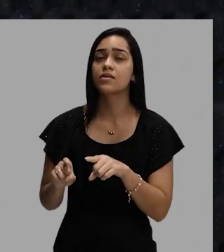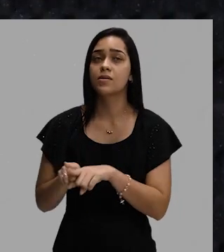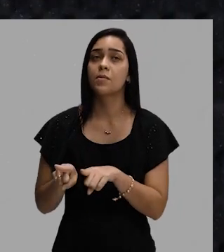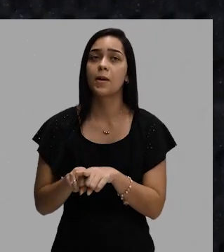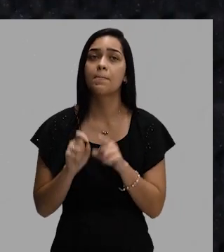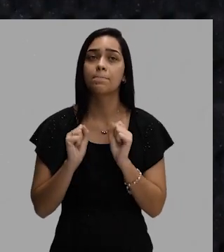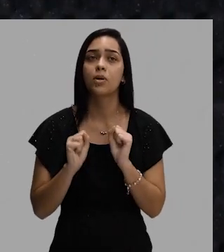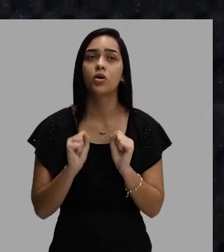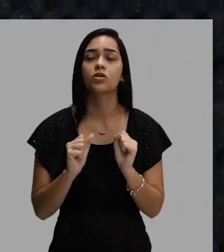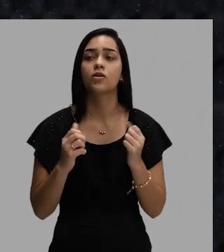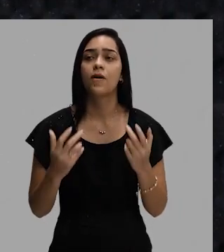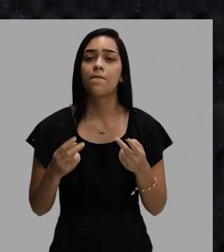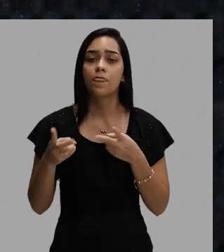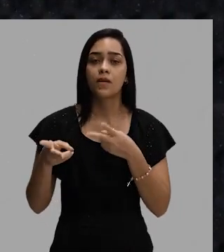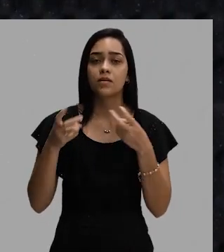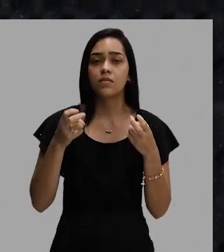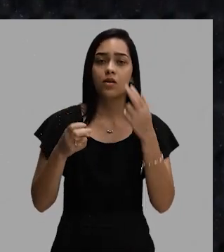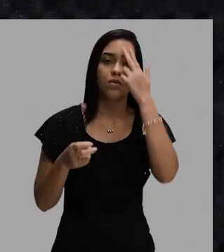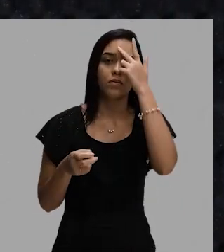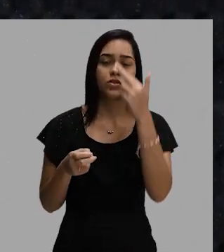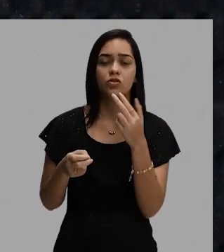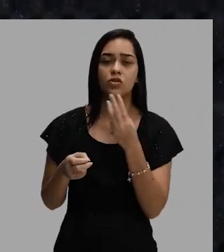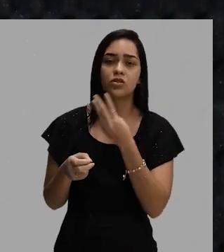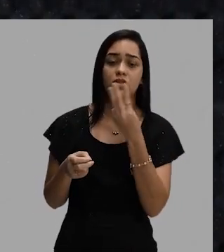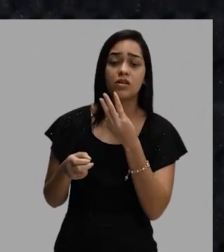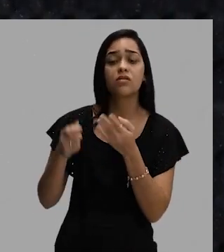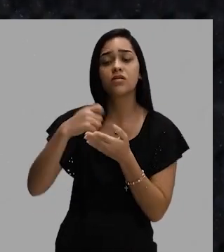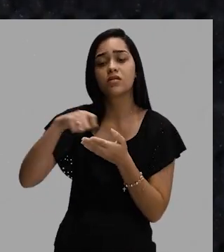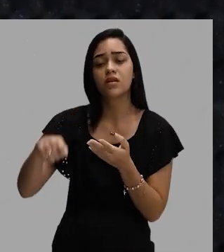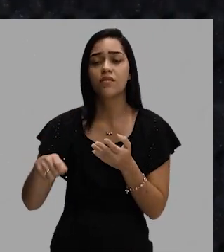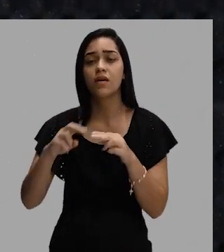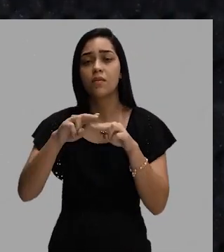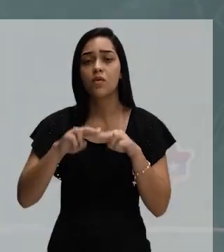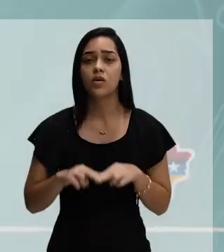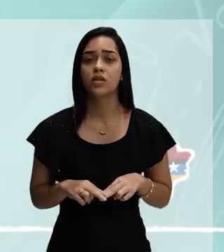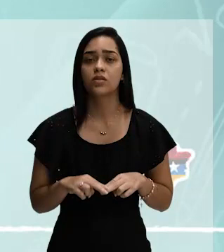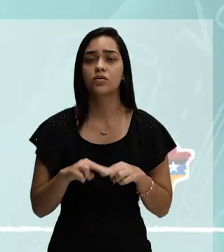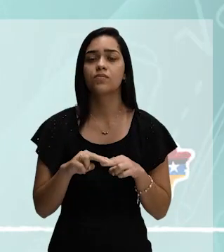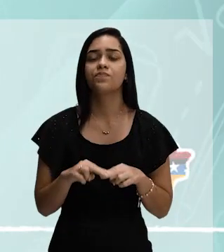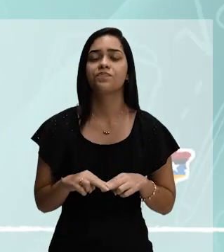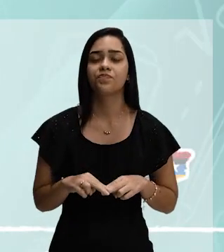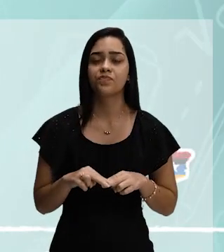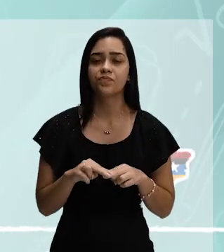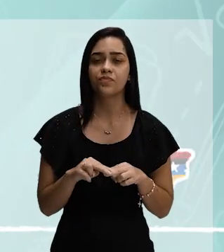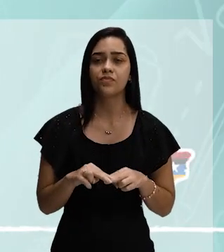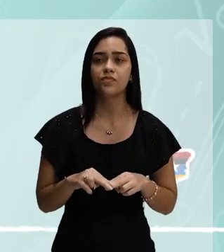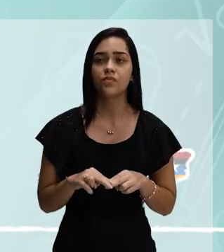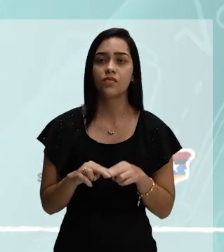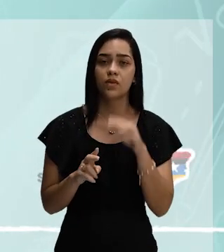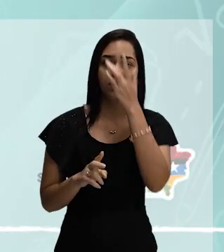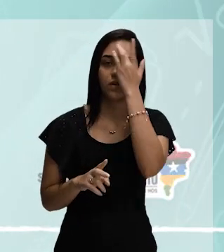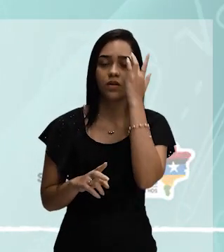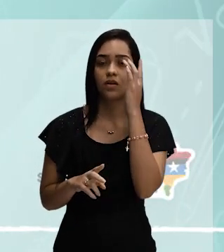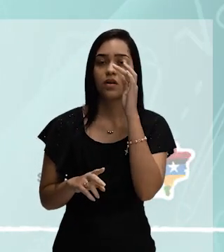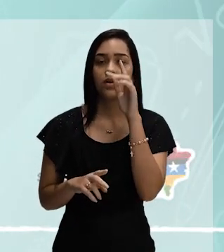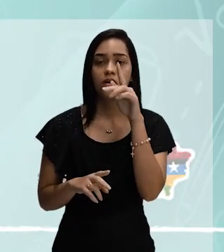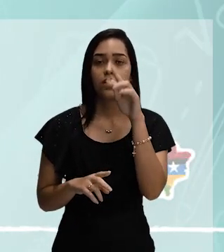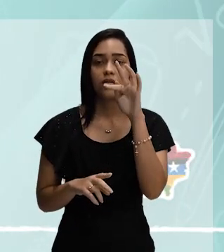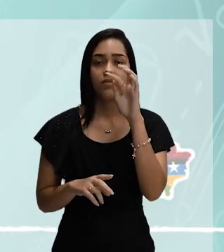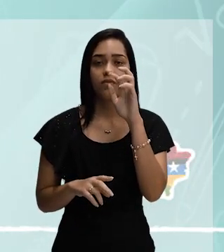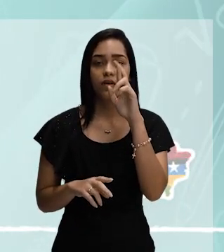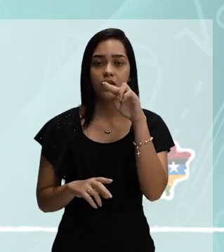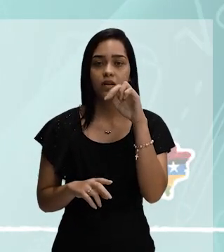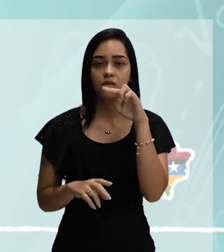pode perceber uma história de terceiros e escrever. Então, por isso que o Fernando Pessoa chama o poeta de